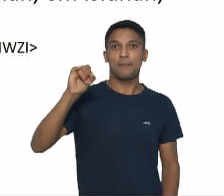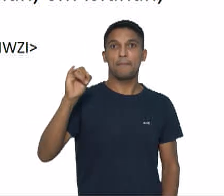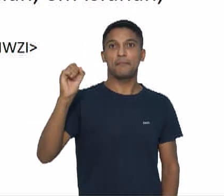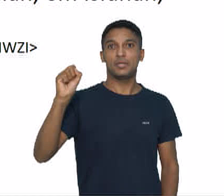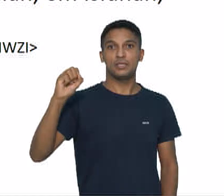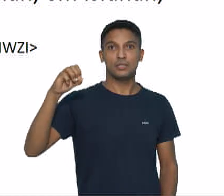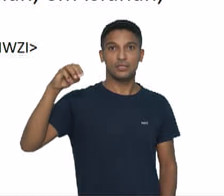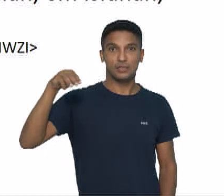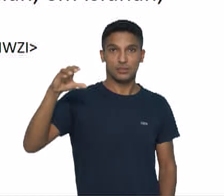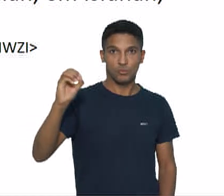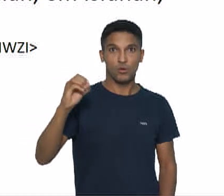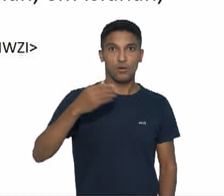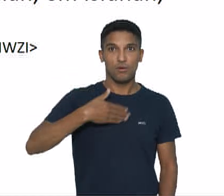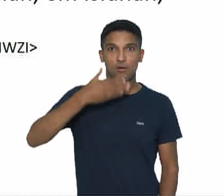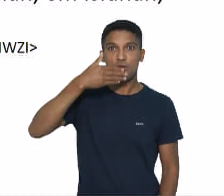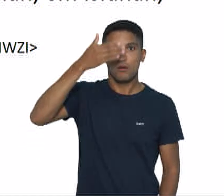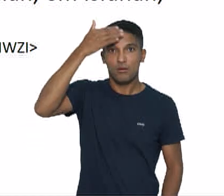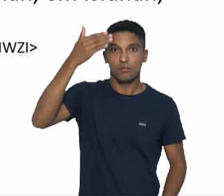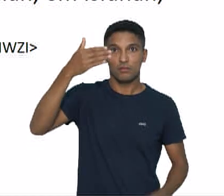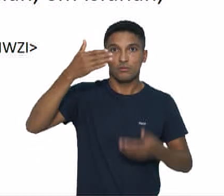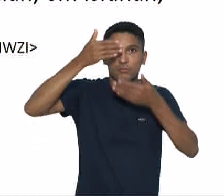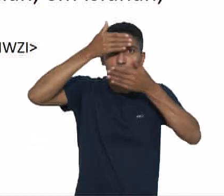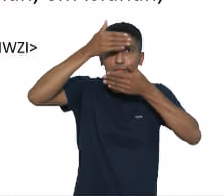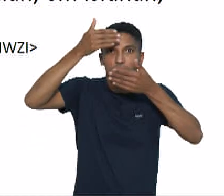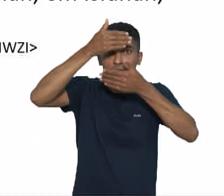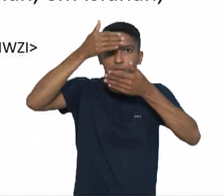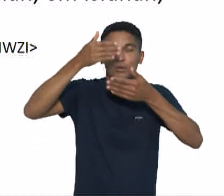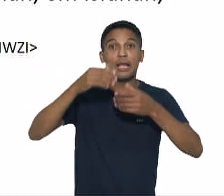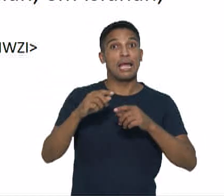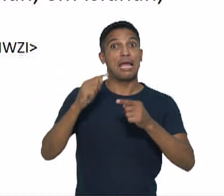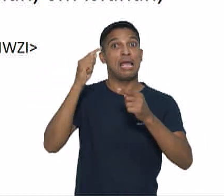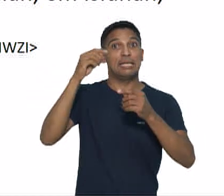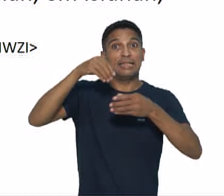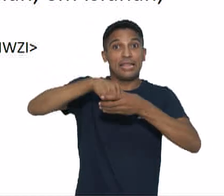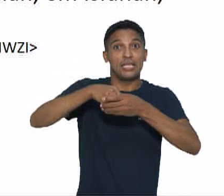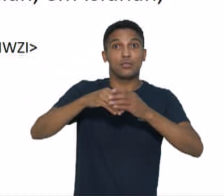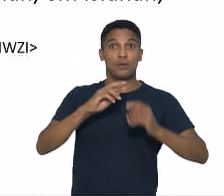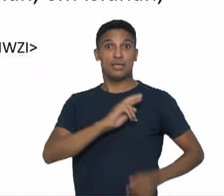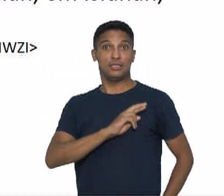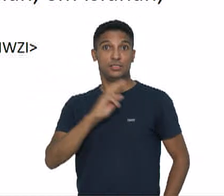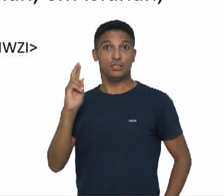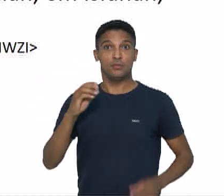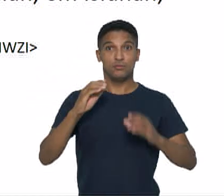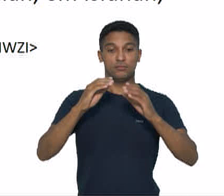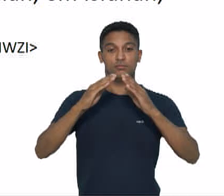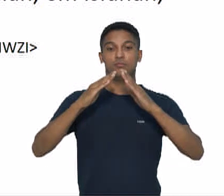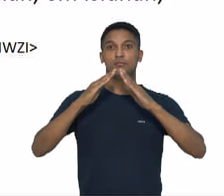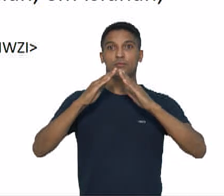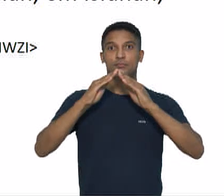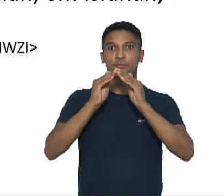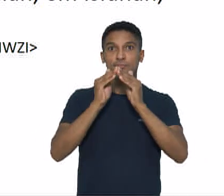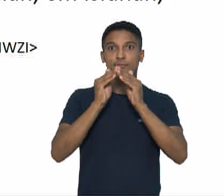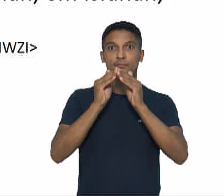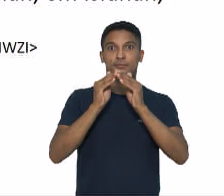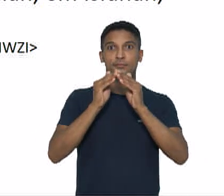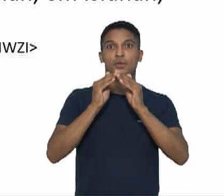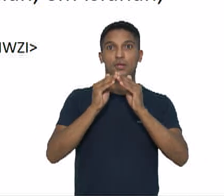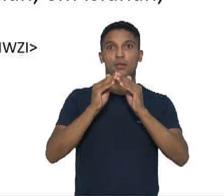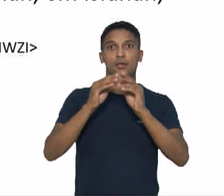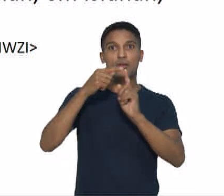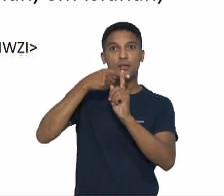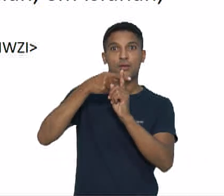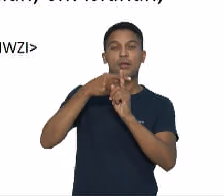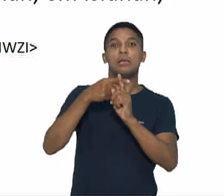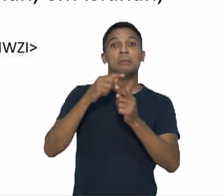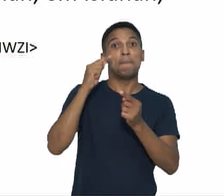do sagrado. Com isso, na fé islâmica, é proibido criar imagens figurativas. Tá?